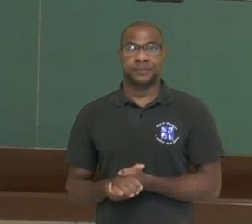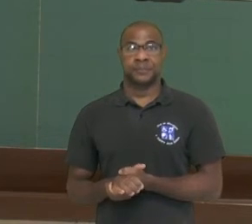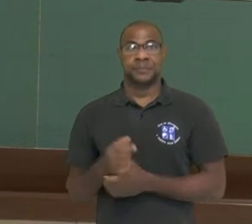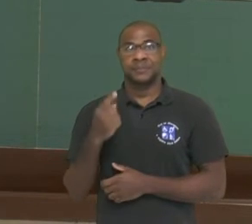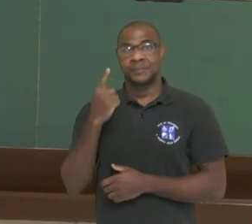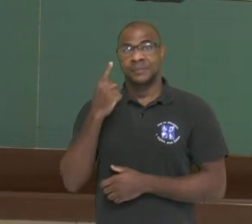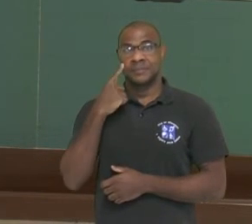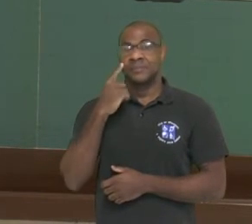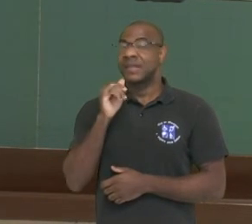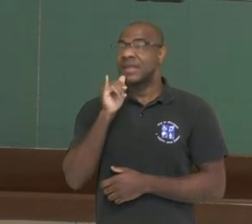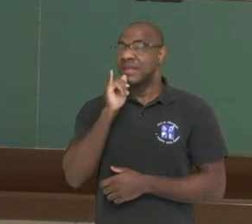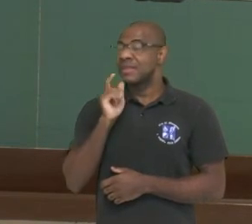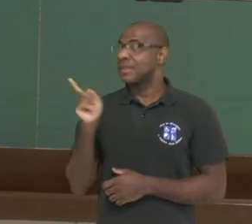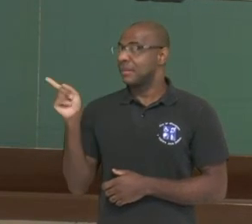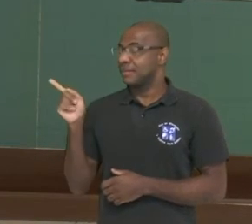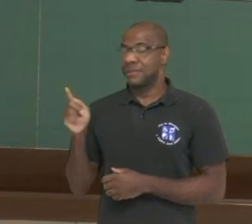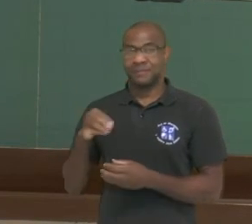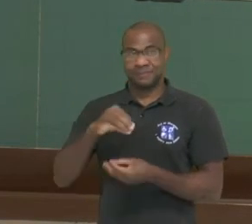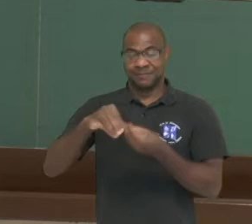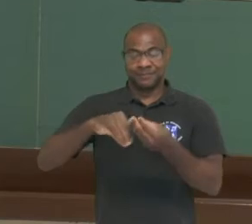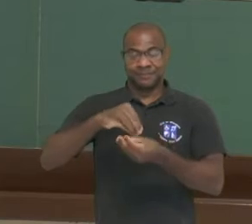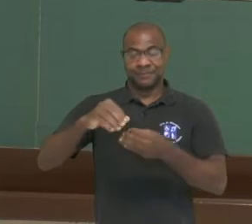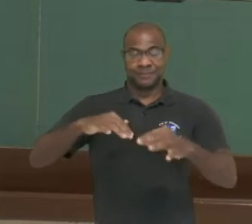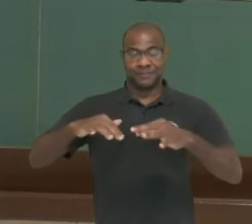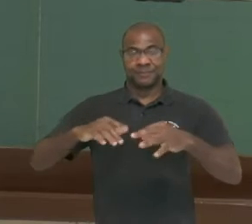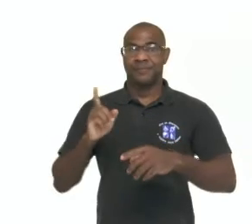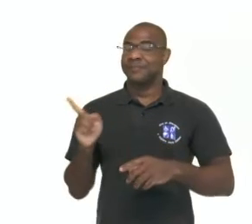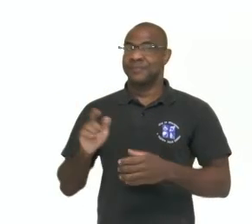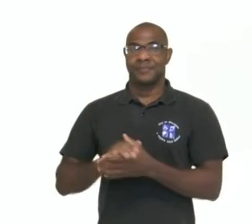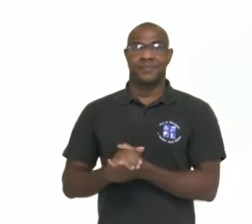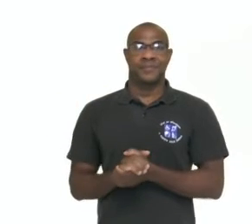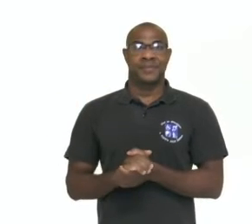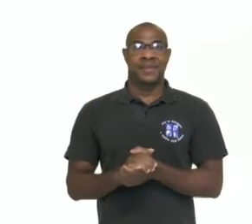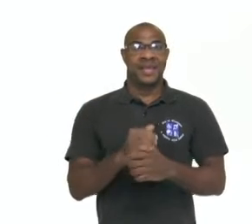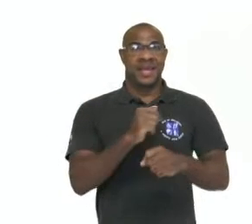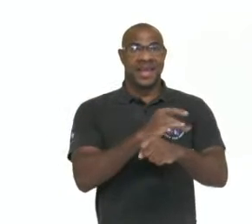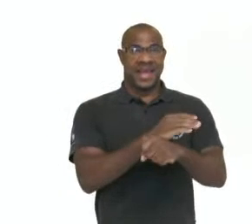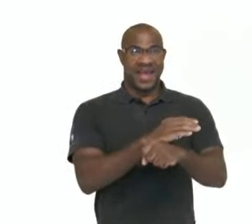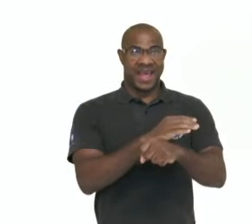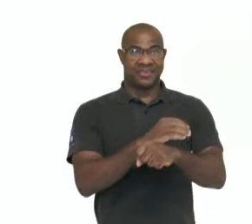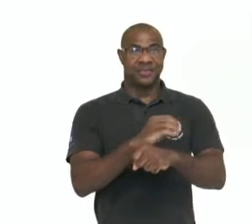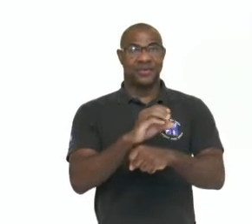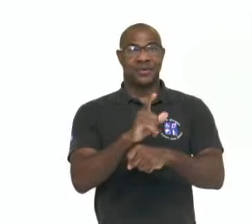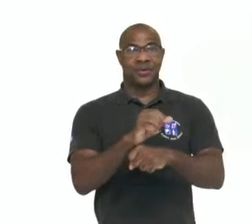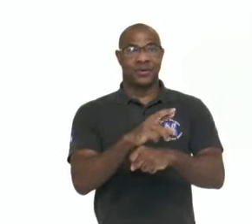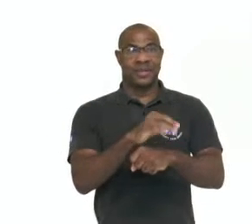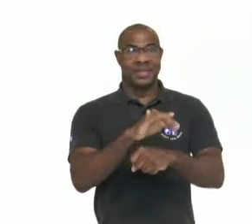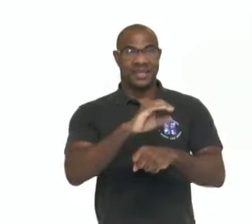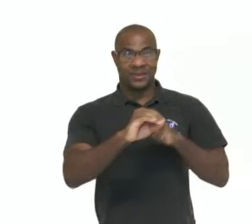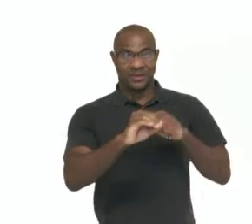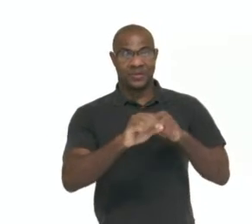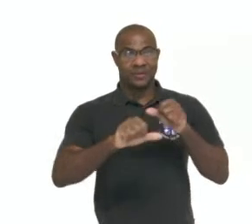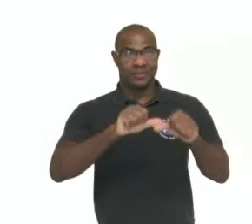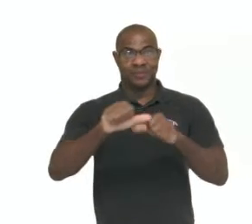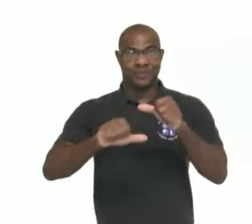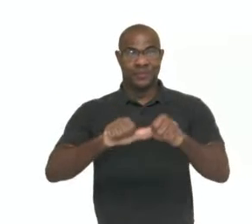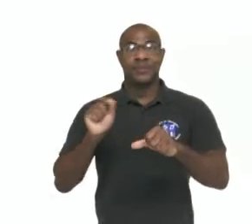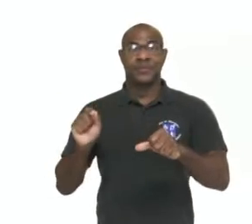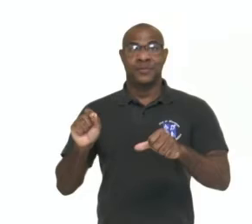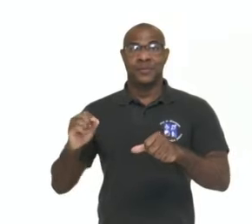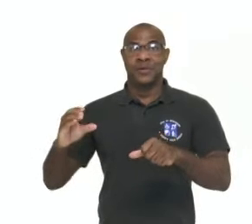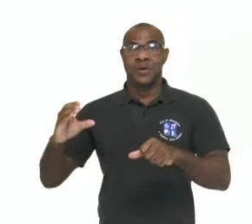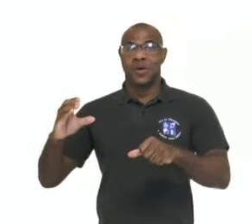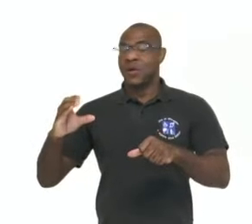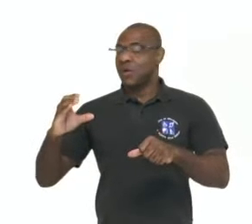Aqui então temos o exemplo dessa reação: ácido clorídrico mais hidróxido de sódio formando cloreto de sódio.